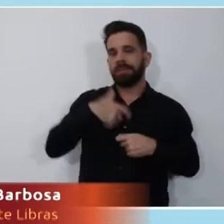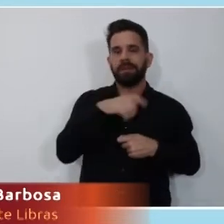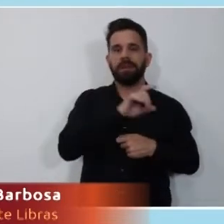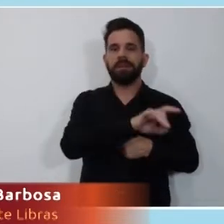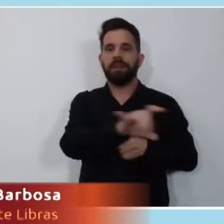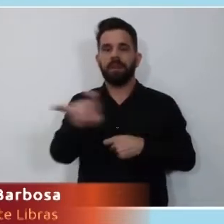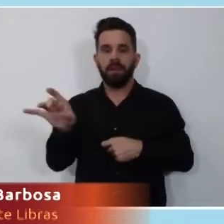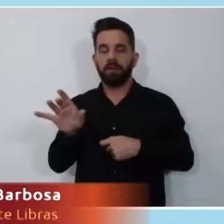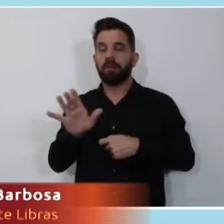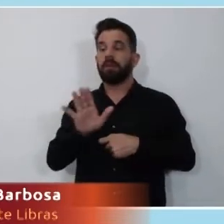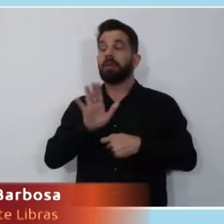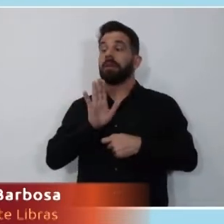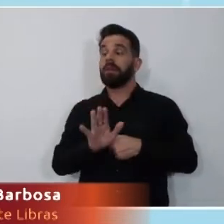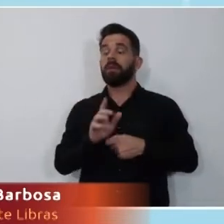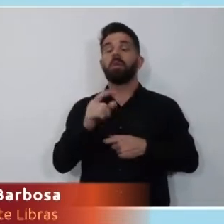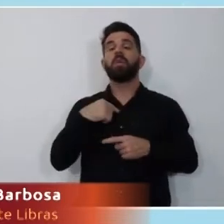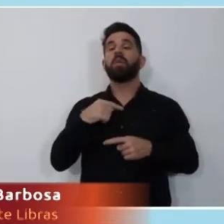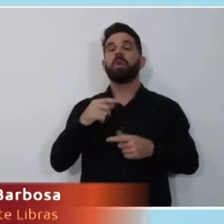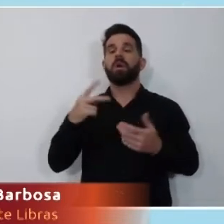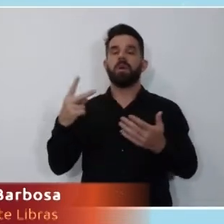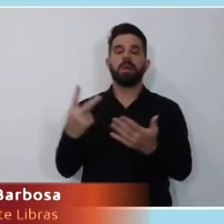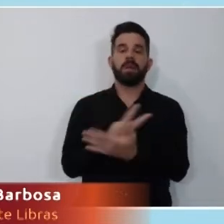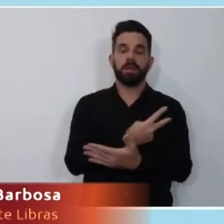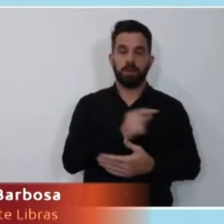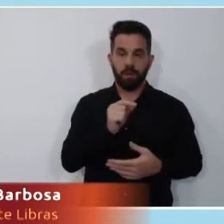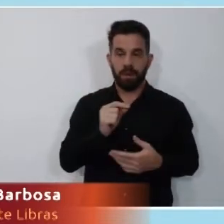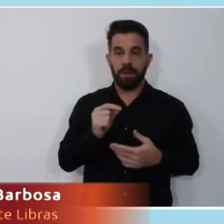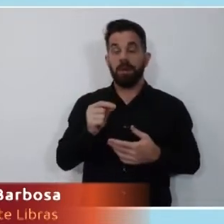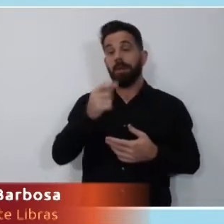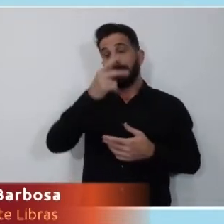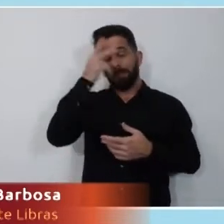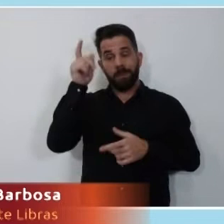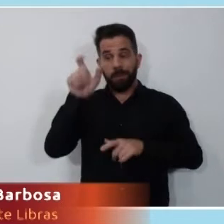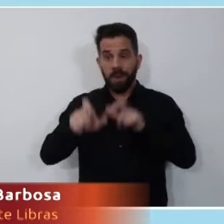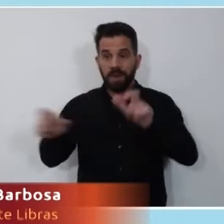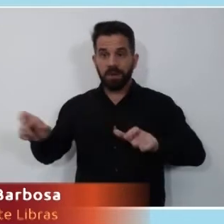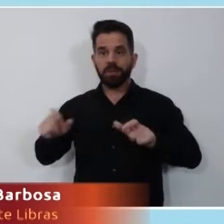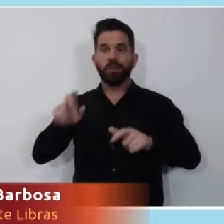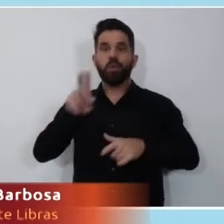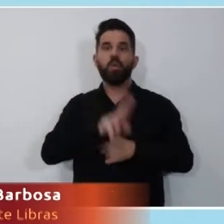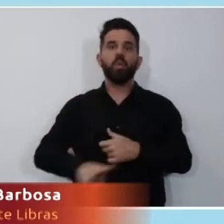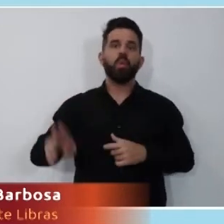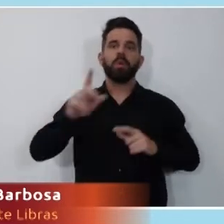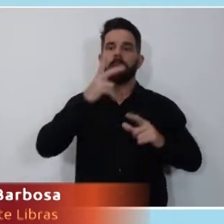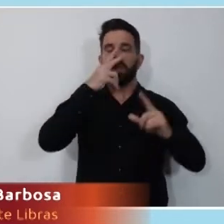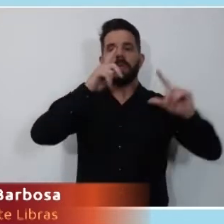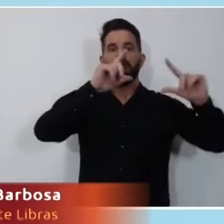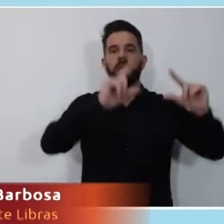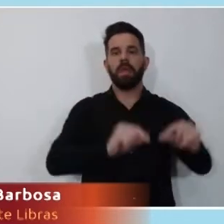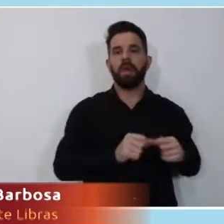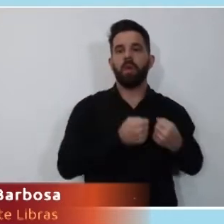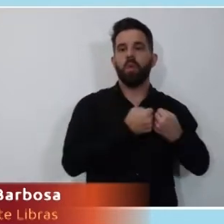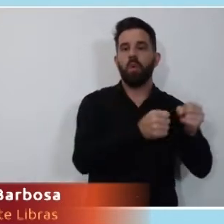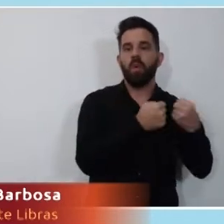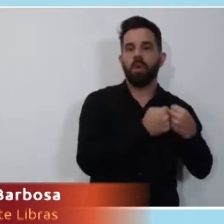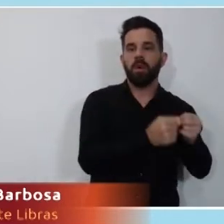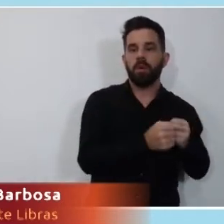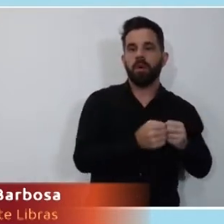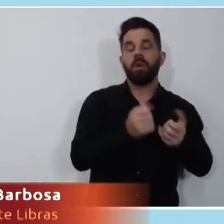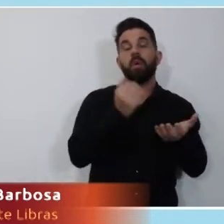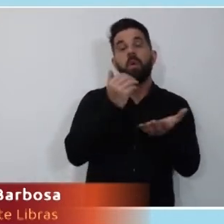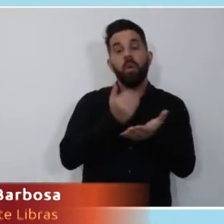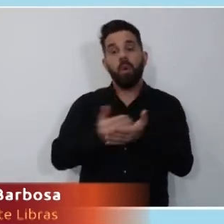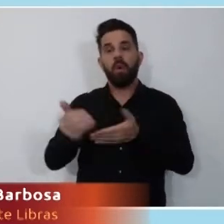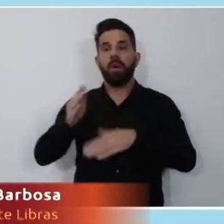que as pessoas estão cada vez utilizando menos o transporte coletivo para esse deslocamento metropolitano e estão começando a utilizar mais